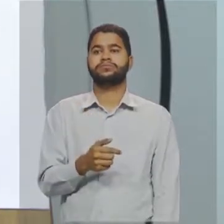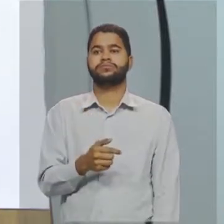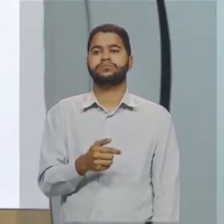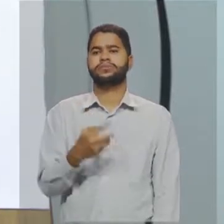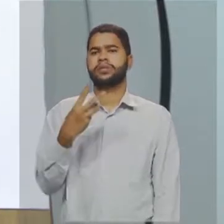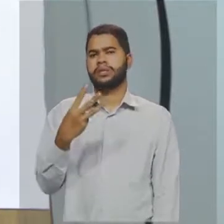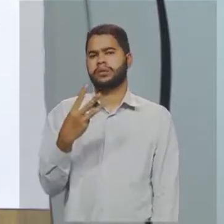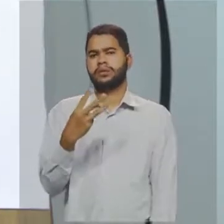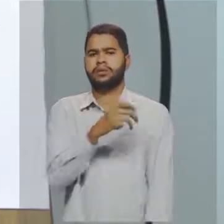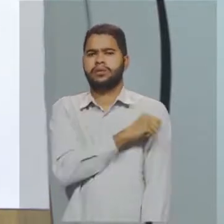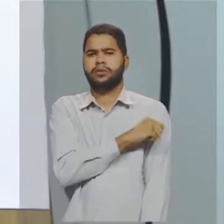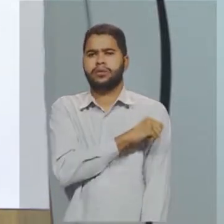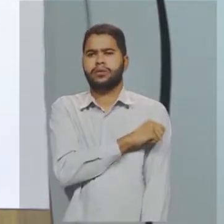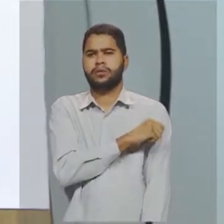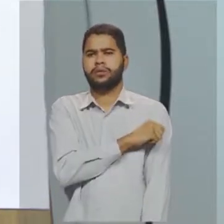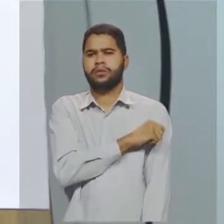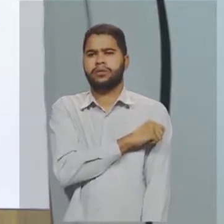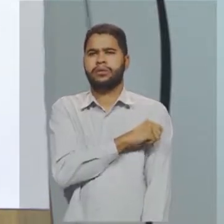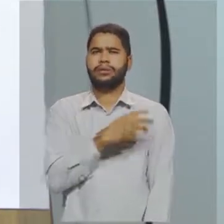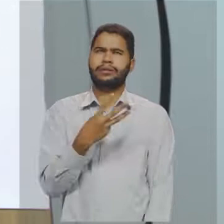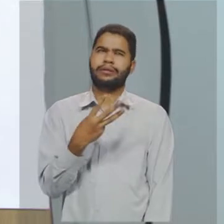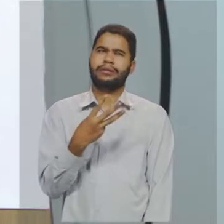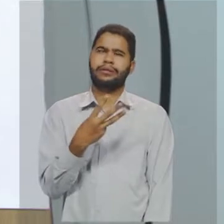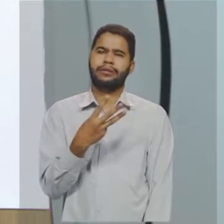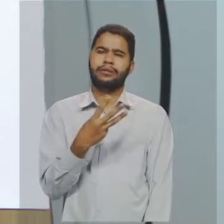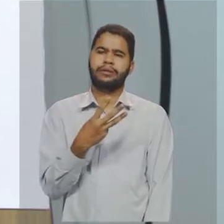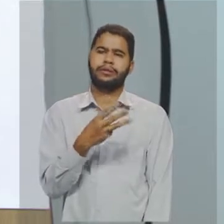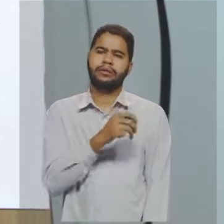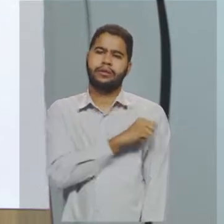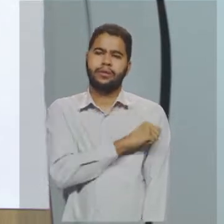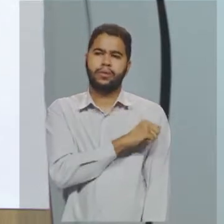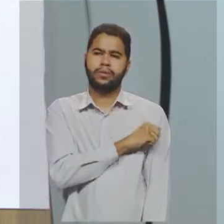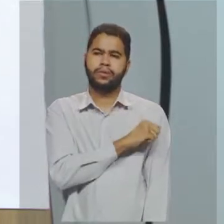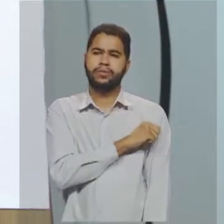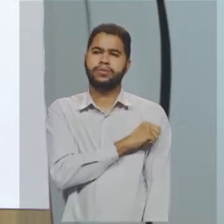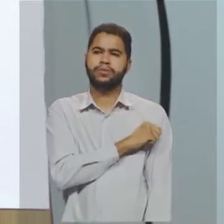3 alunos. Vou colocar 3 alunos que tiraram...